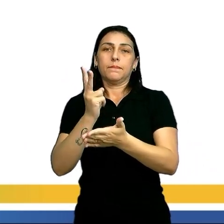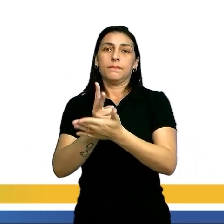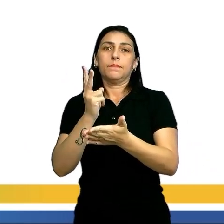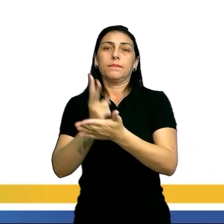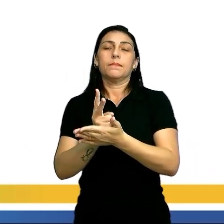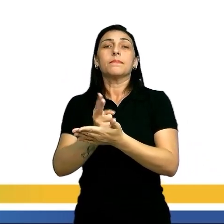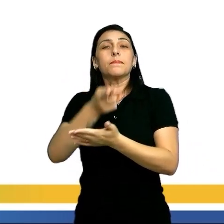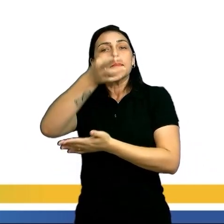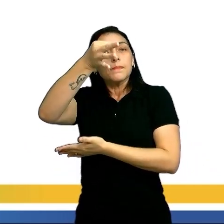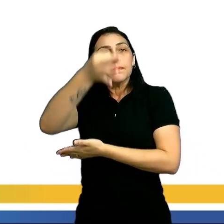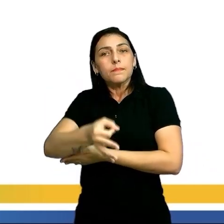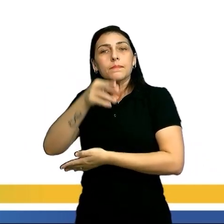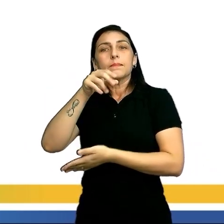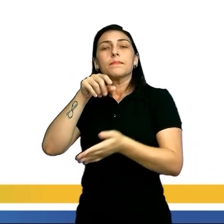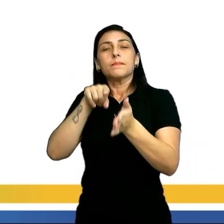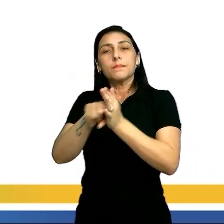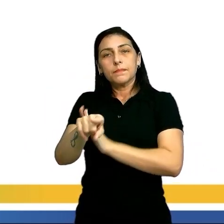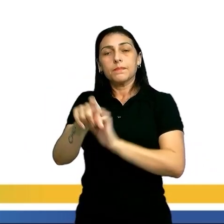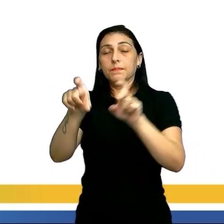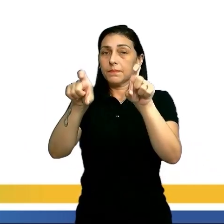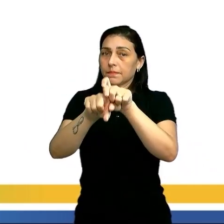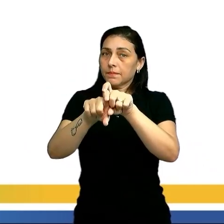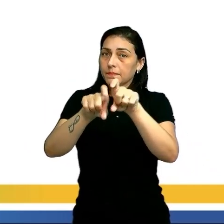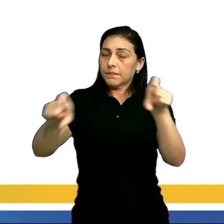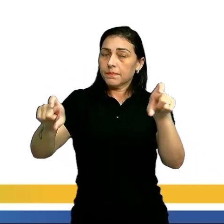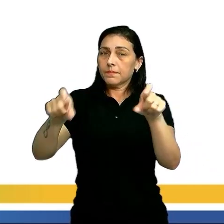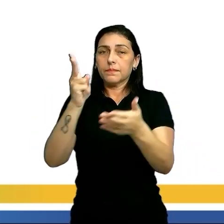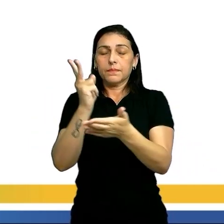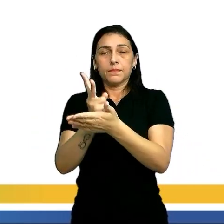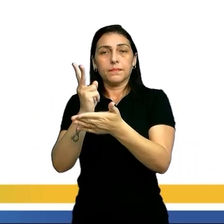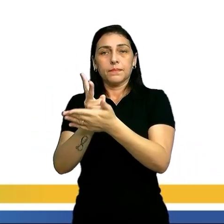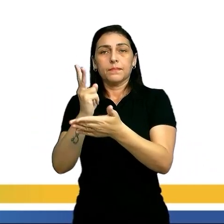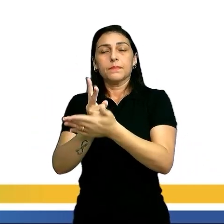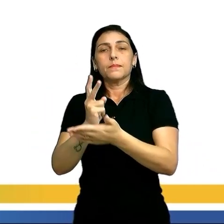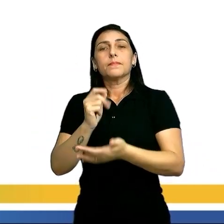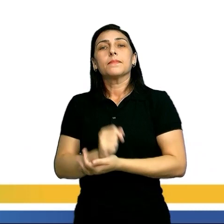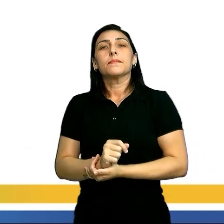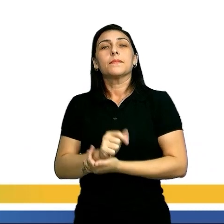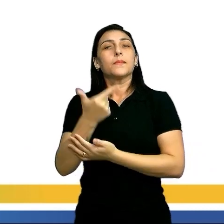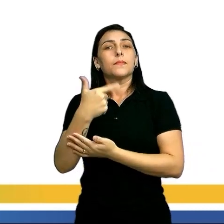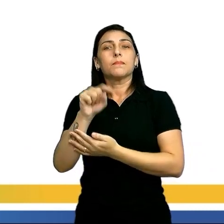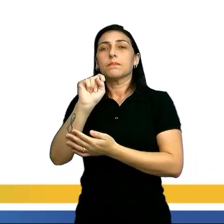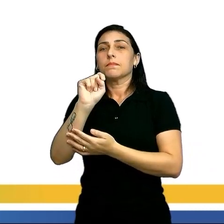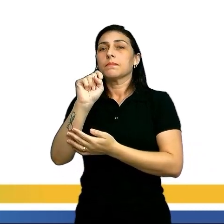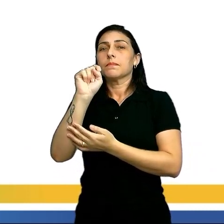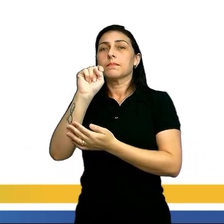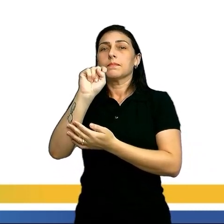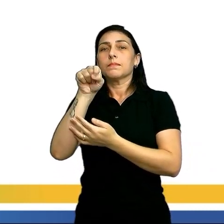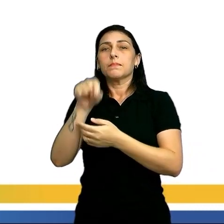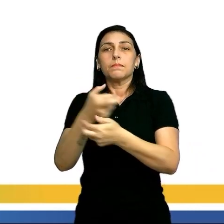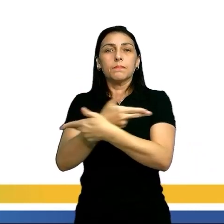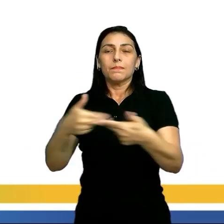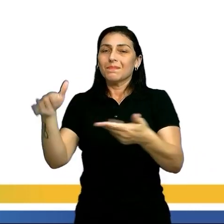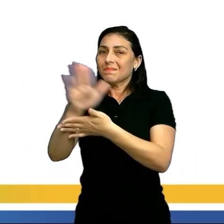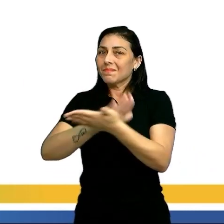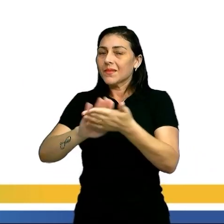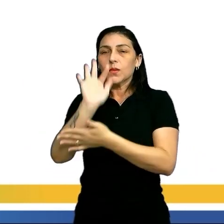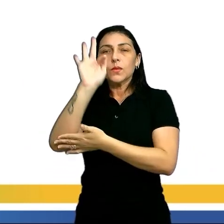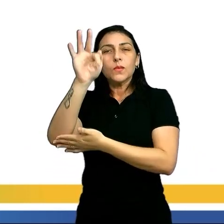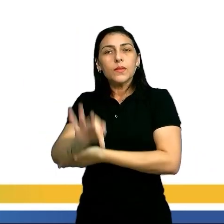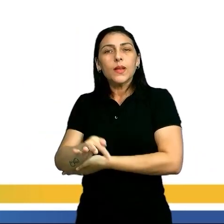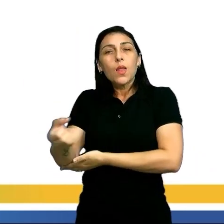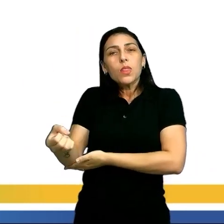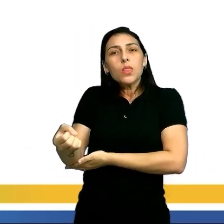alternativa correta, ou melhor, o nosso enunciado, ele sempre vem sem nenhuma pontuação. Eu tenho aí ao finalzinho, ó, essa